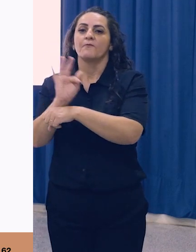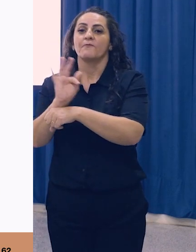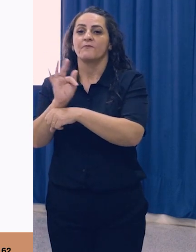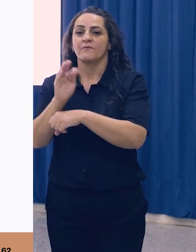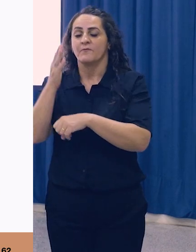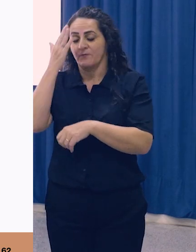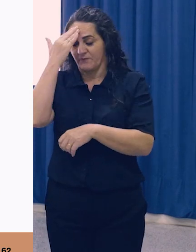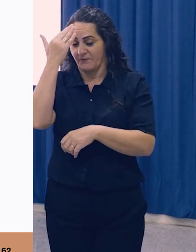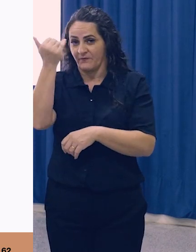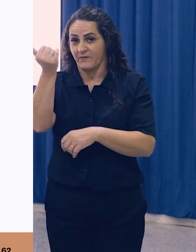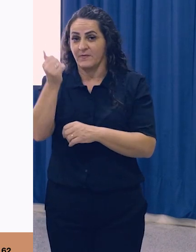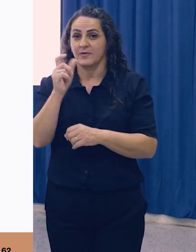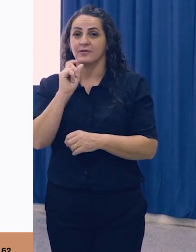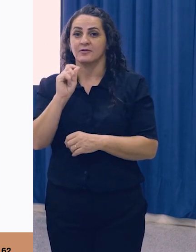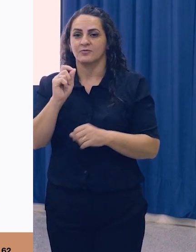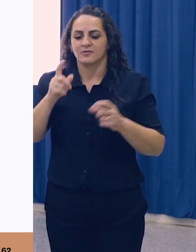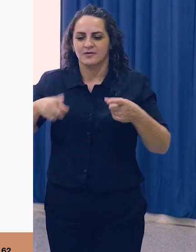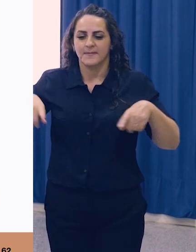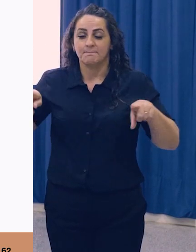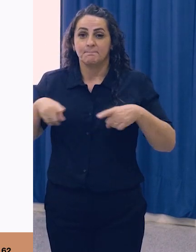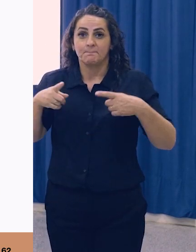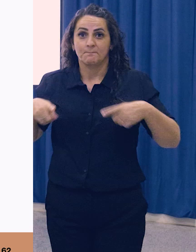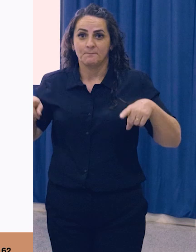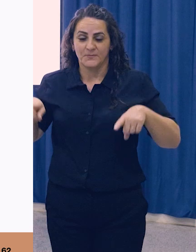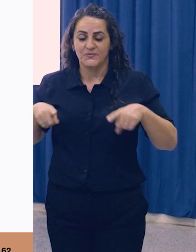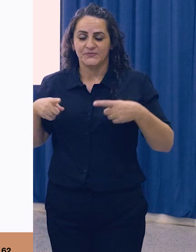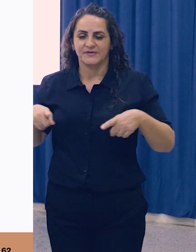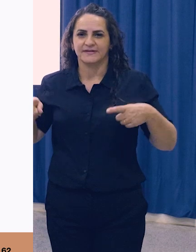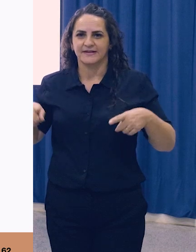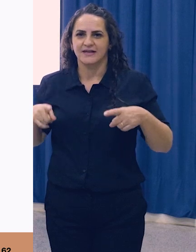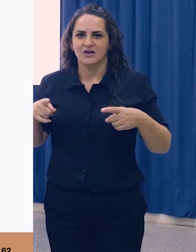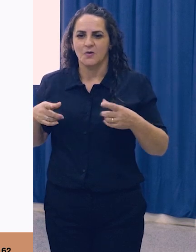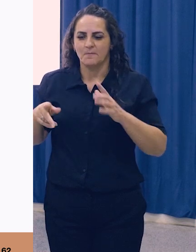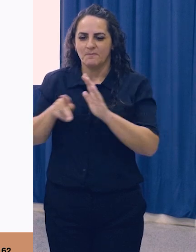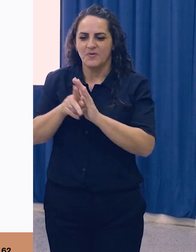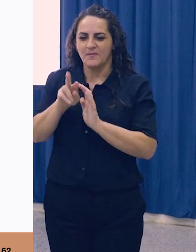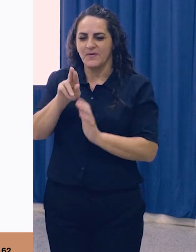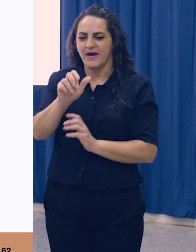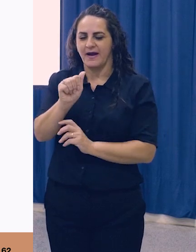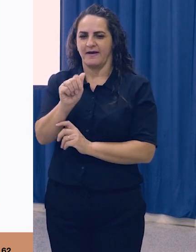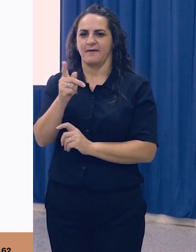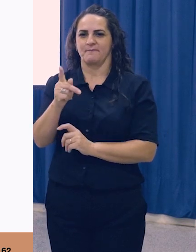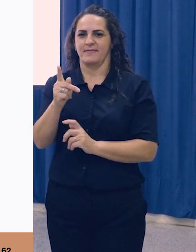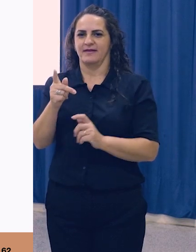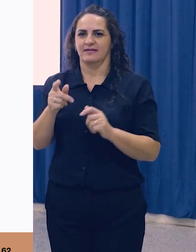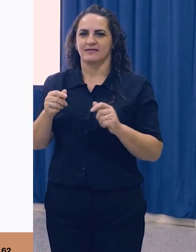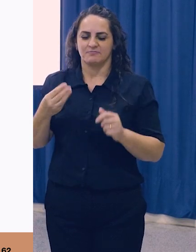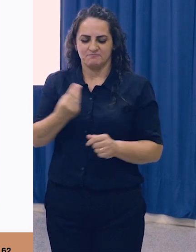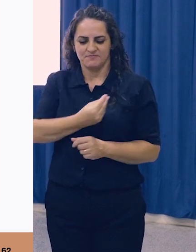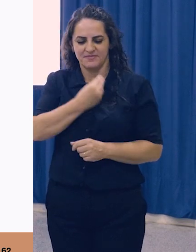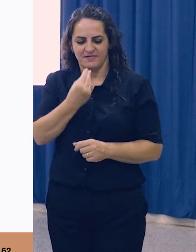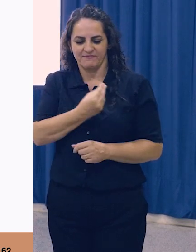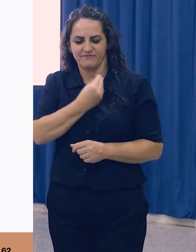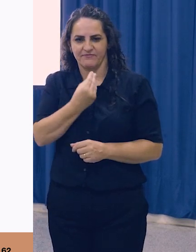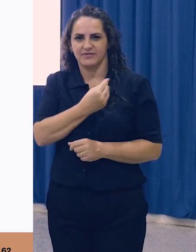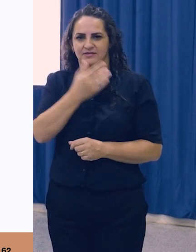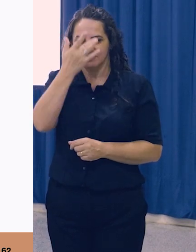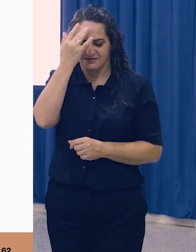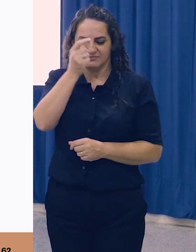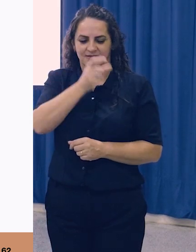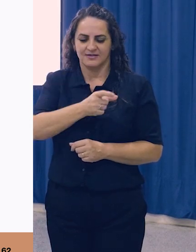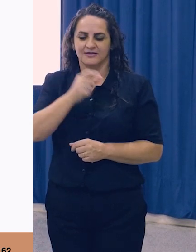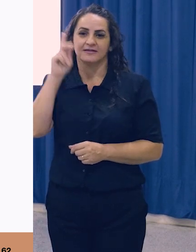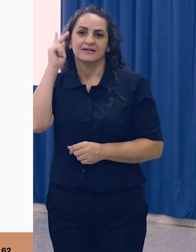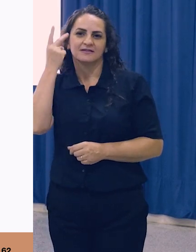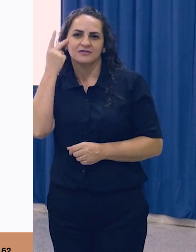músicos fazem rap sobre a vida dos personagens, sobre a história daquele filme, e